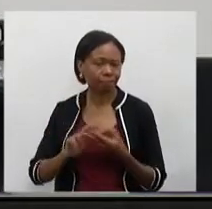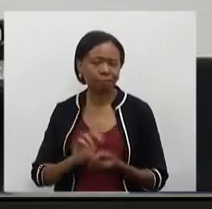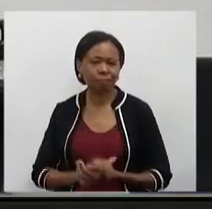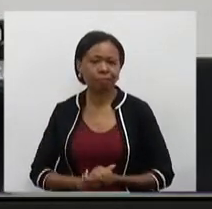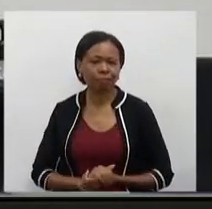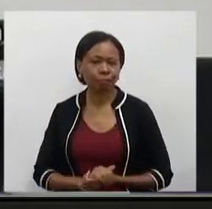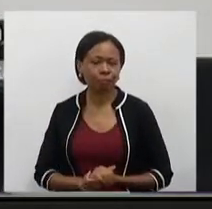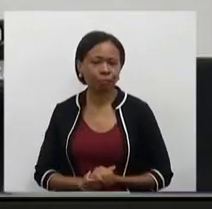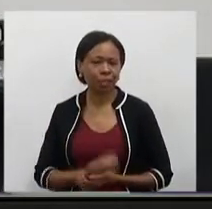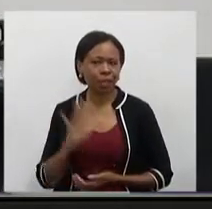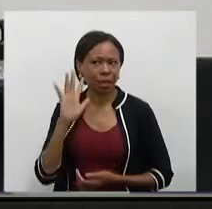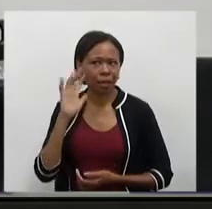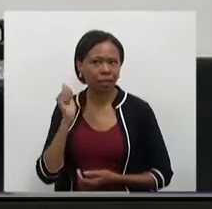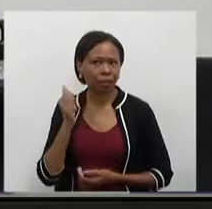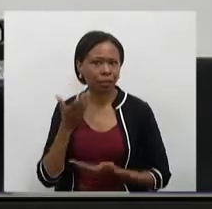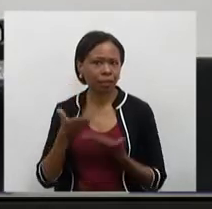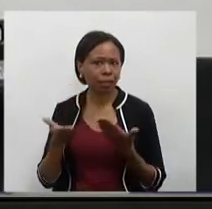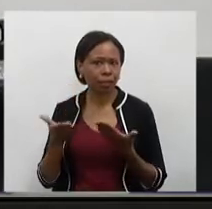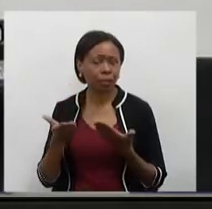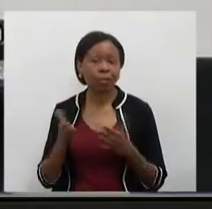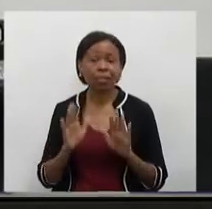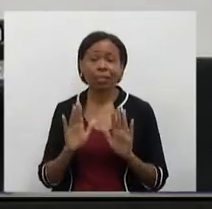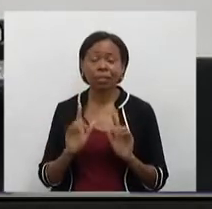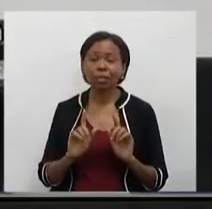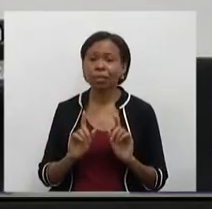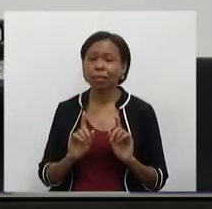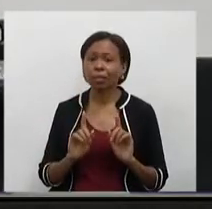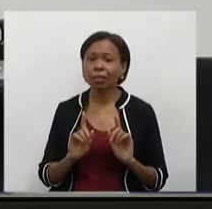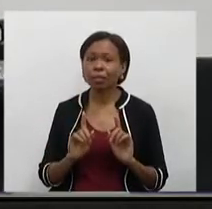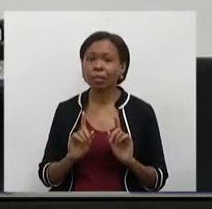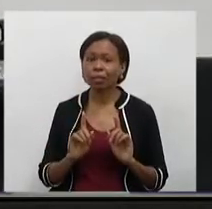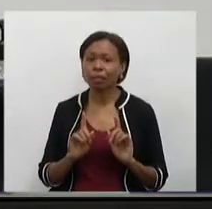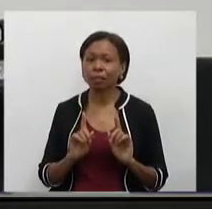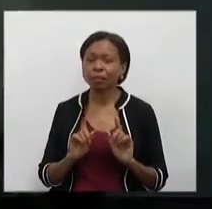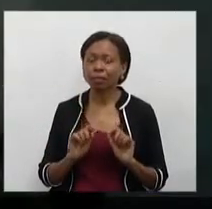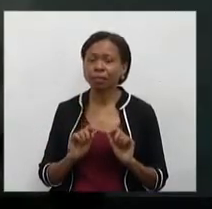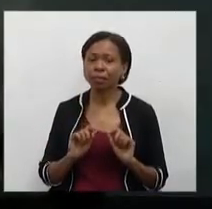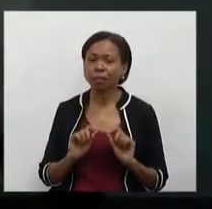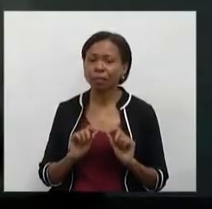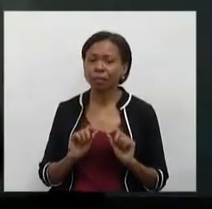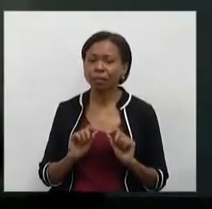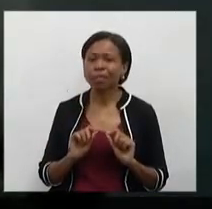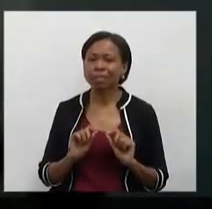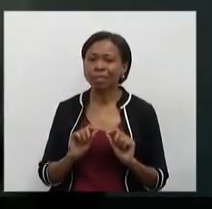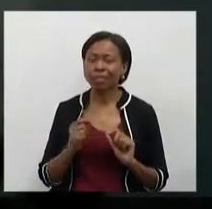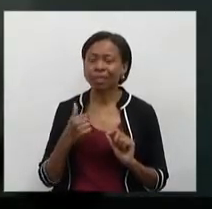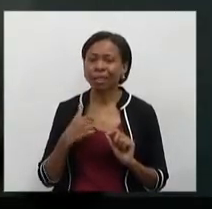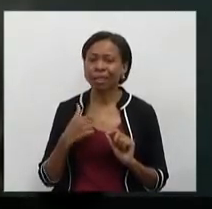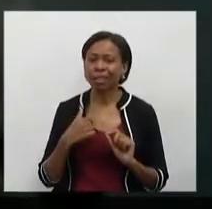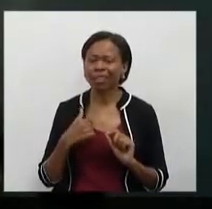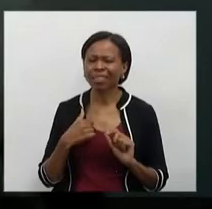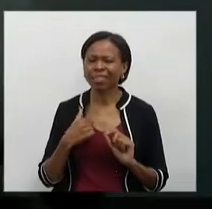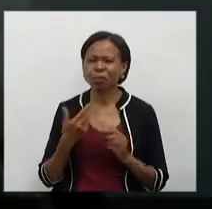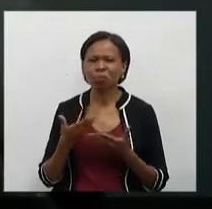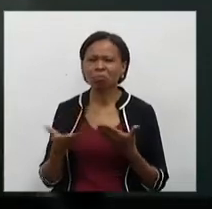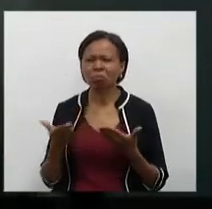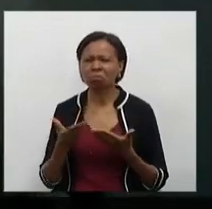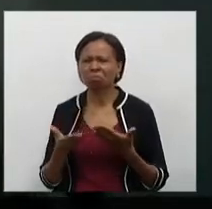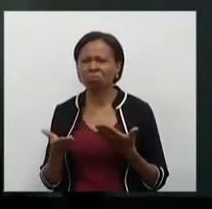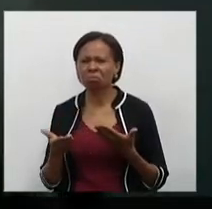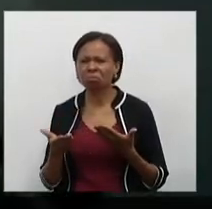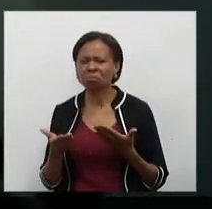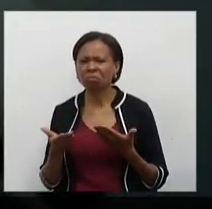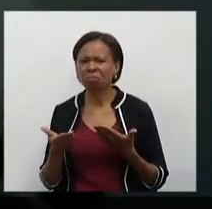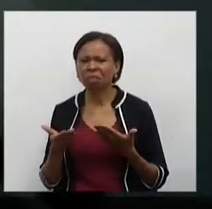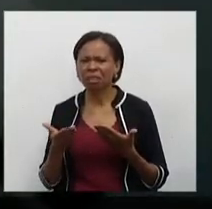Selma, acho que está sem o áudio. Não, é porque... Agora voltou. Eu não tinha esbarrado, não. Então, não sei se alguém também fica mais